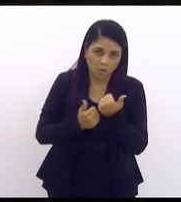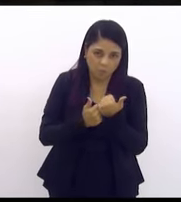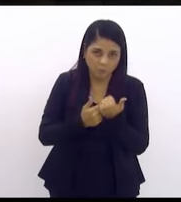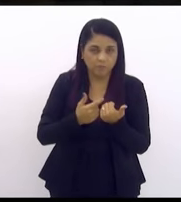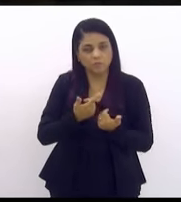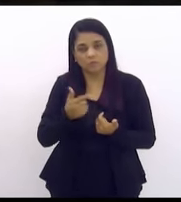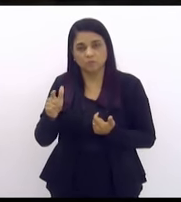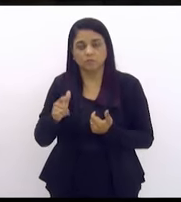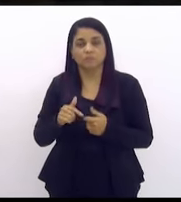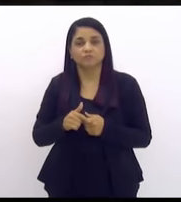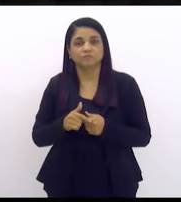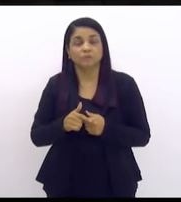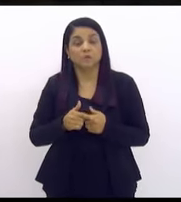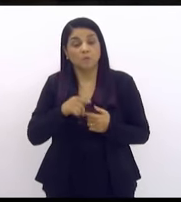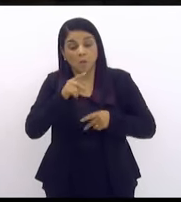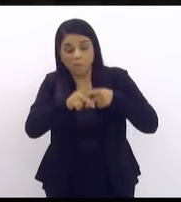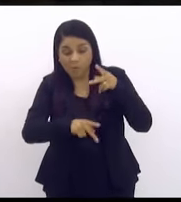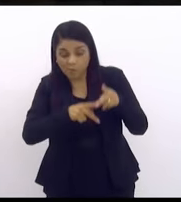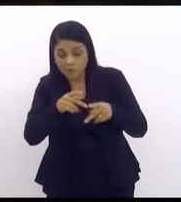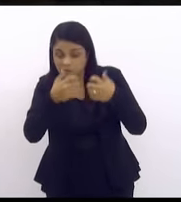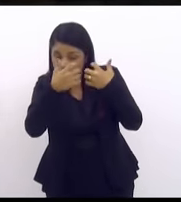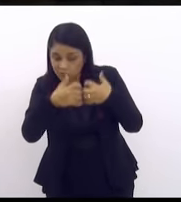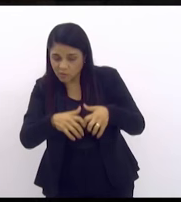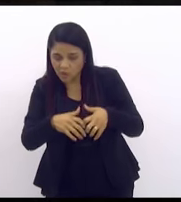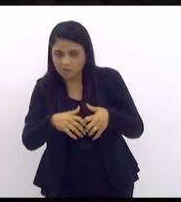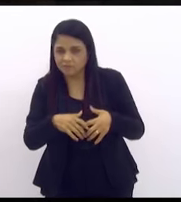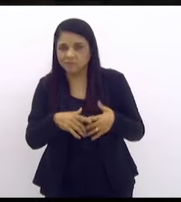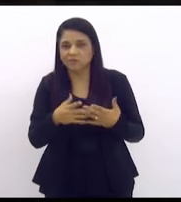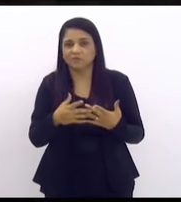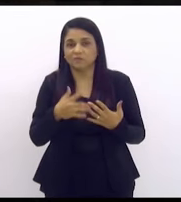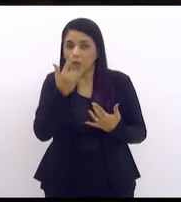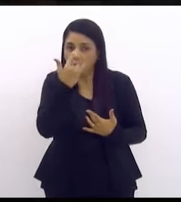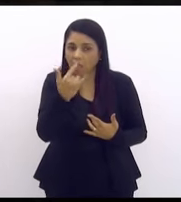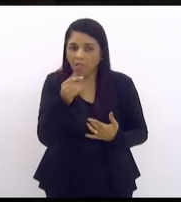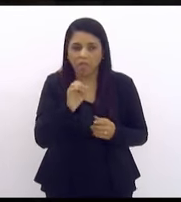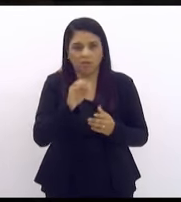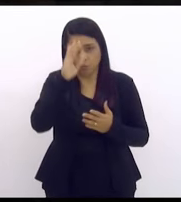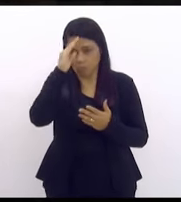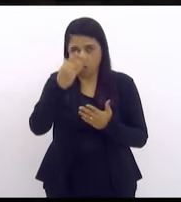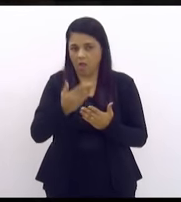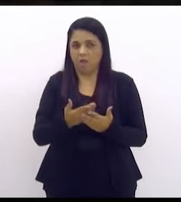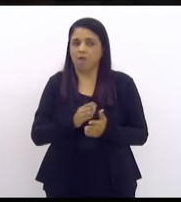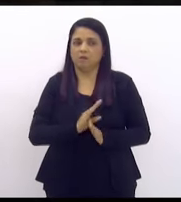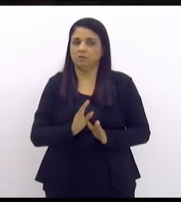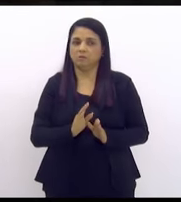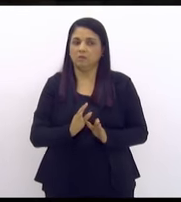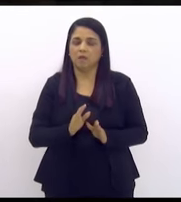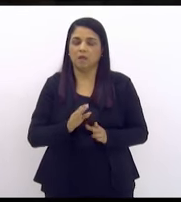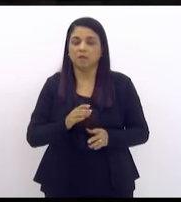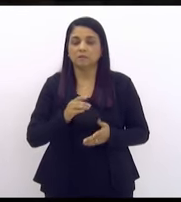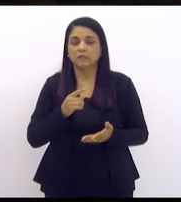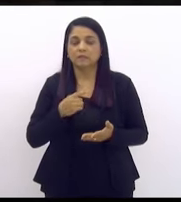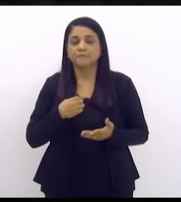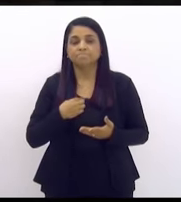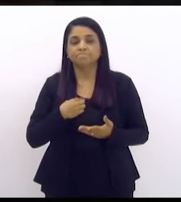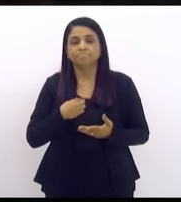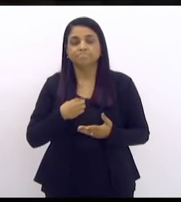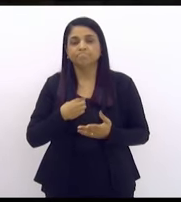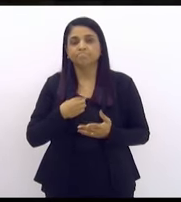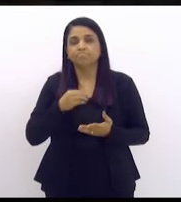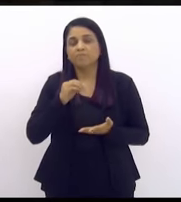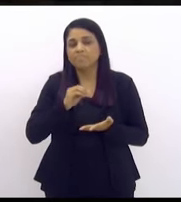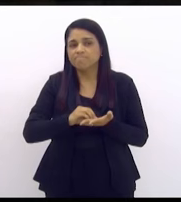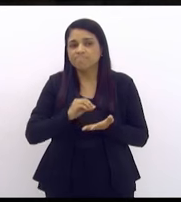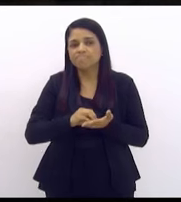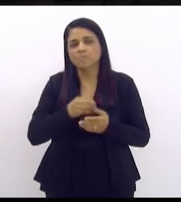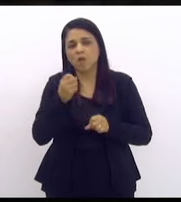se iludam, não tem mais o que acreditar nessa turma que está devendo as obras da tragédia, que está devendo o Super RJ,